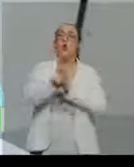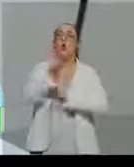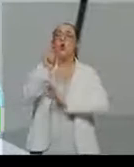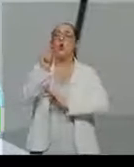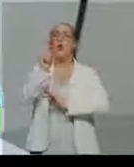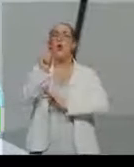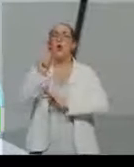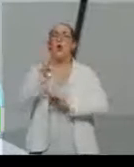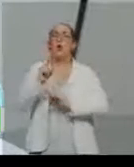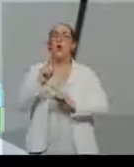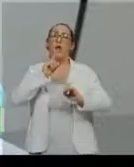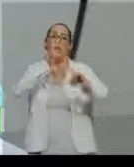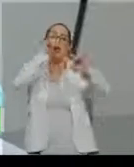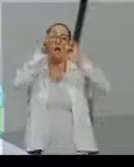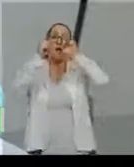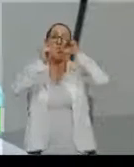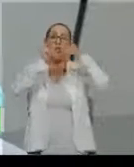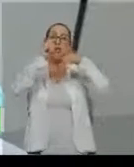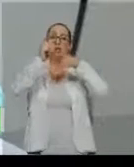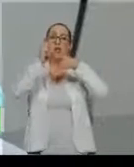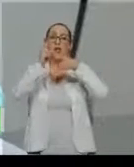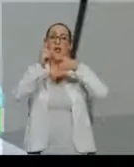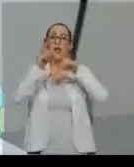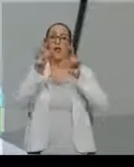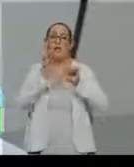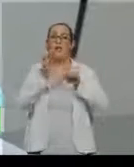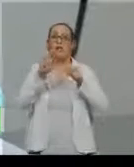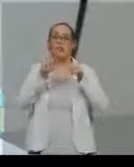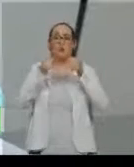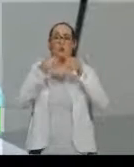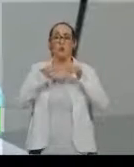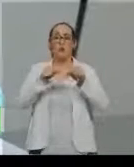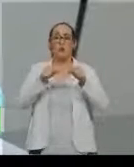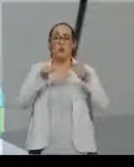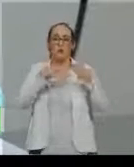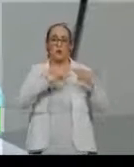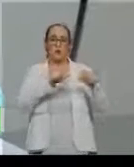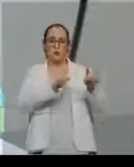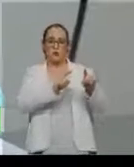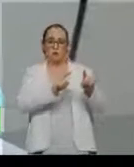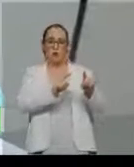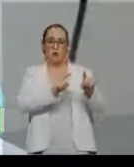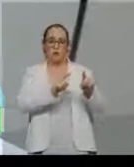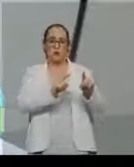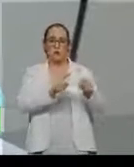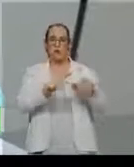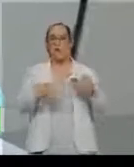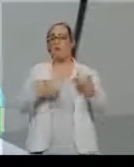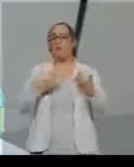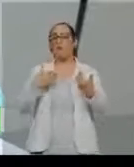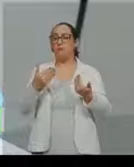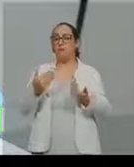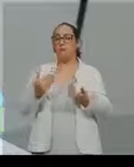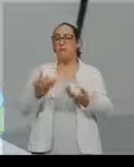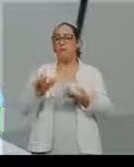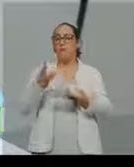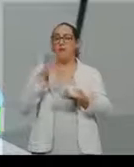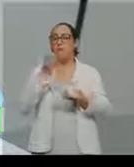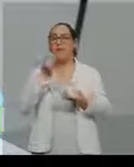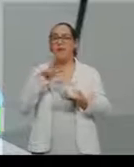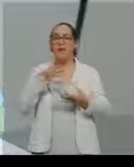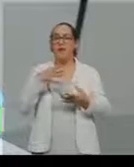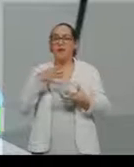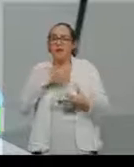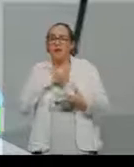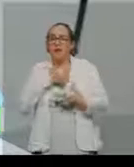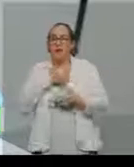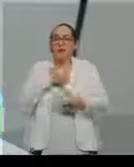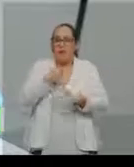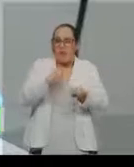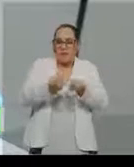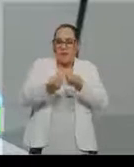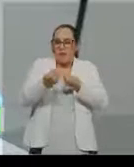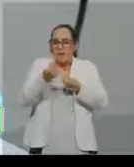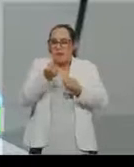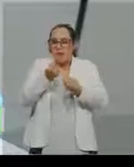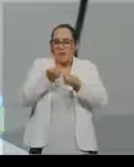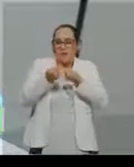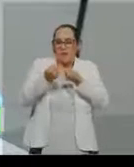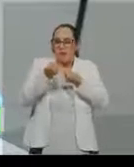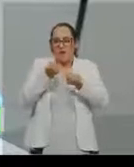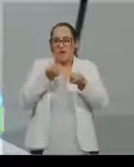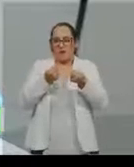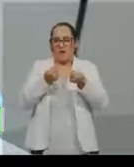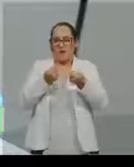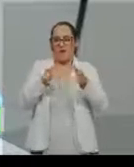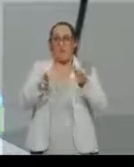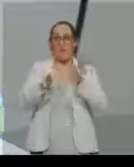oposição. Como se aquelas concessões trabalhistas que fossem feitas fosse um meio de negociar, né? Então, o